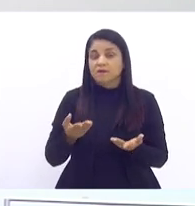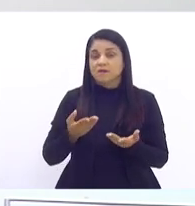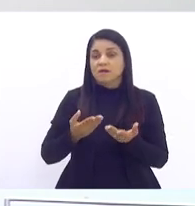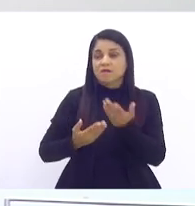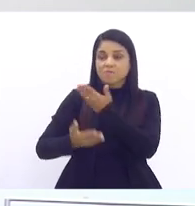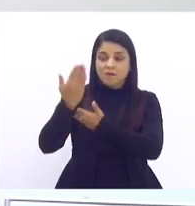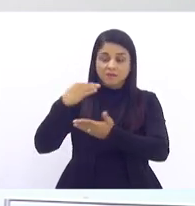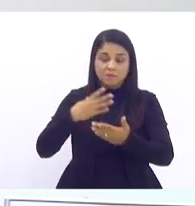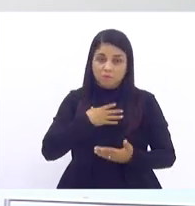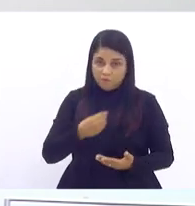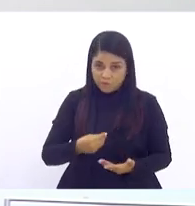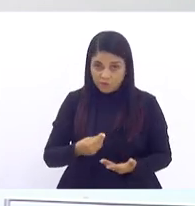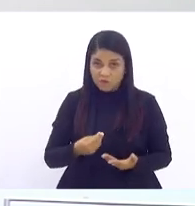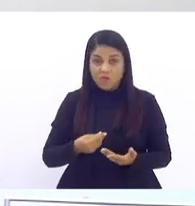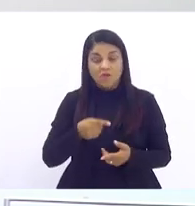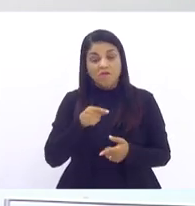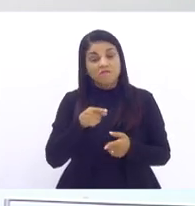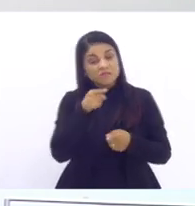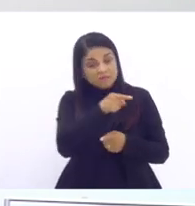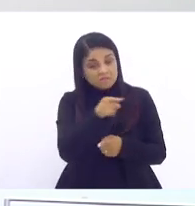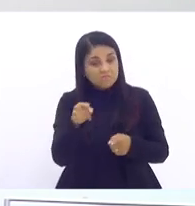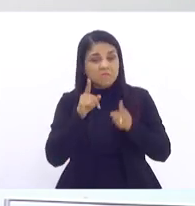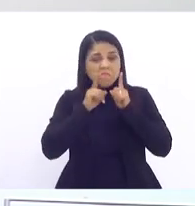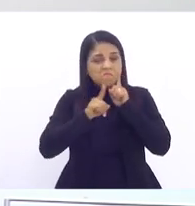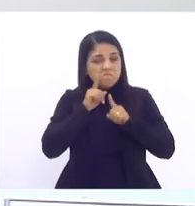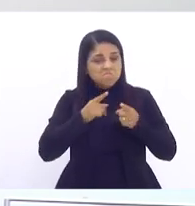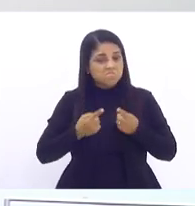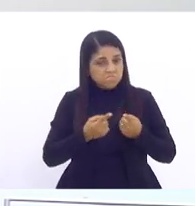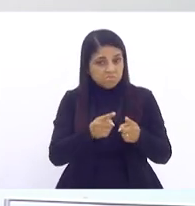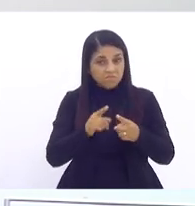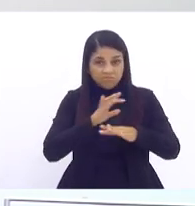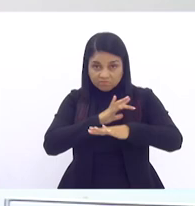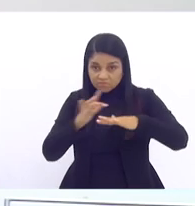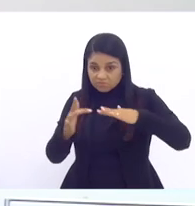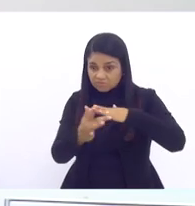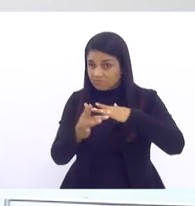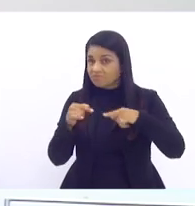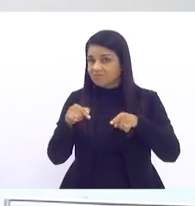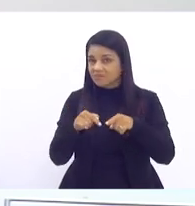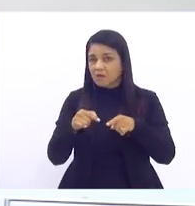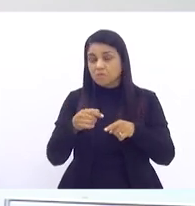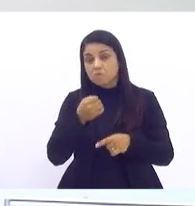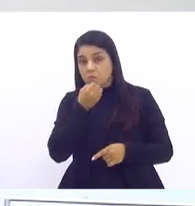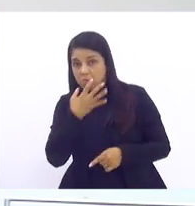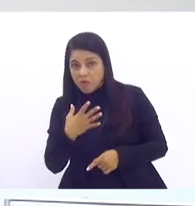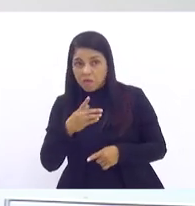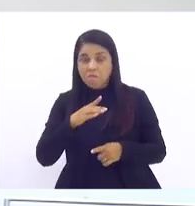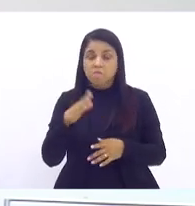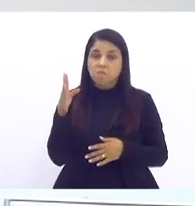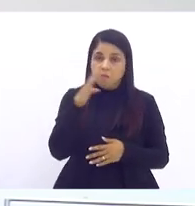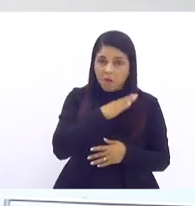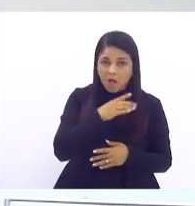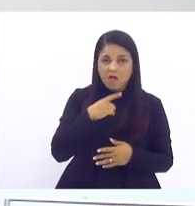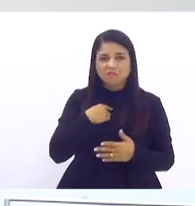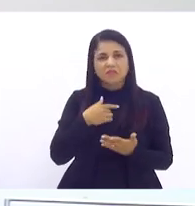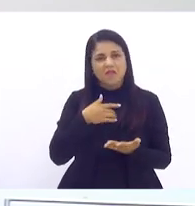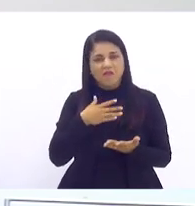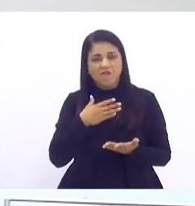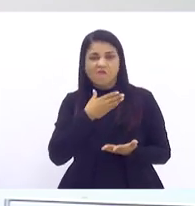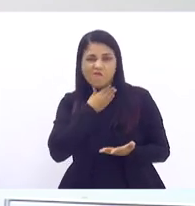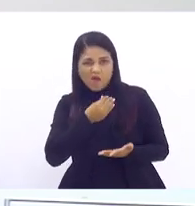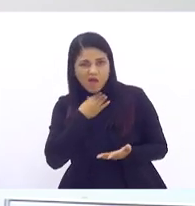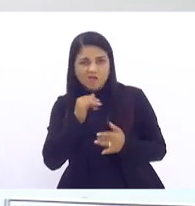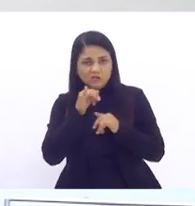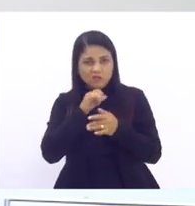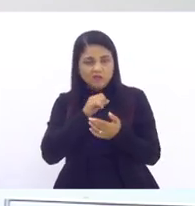fazer o questionamento e hoje com a rede social o bem e por mal tem fake News tem coisa ruim tem